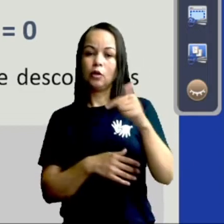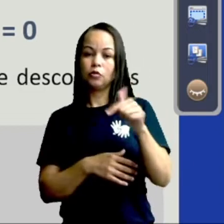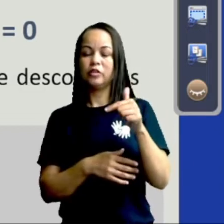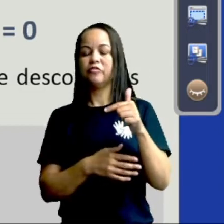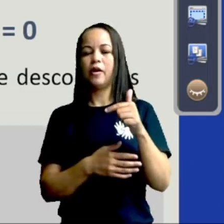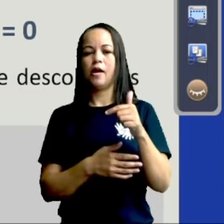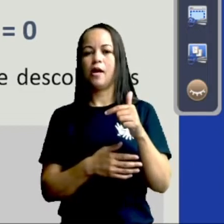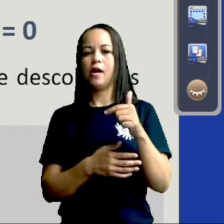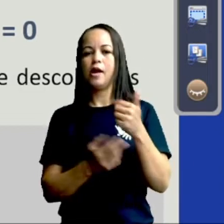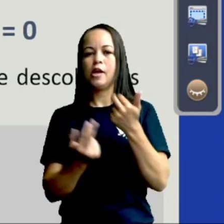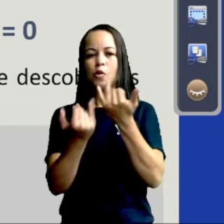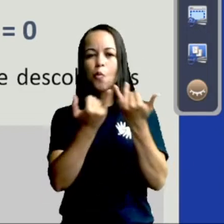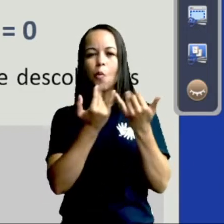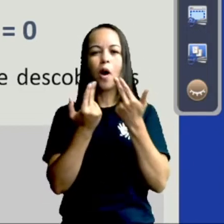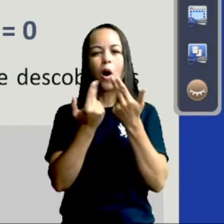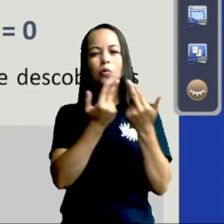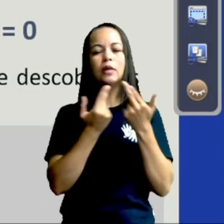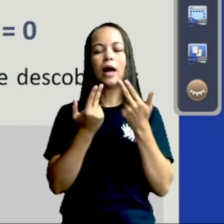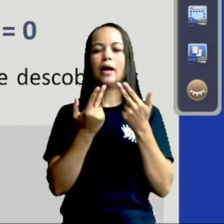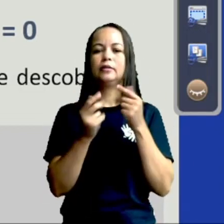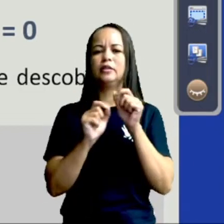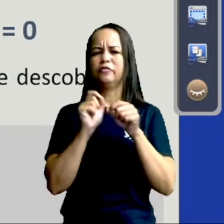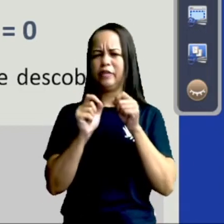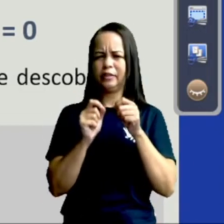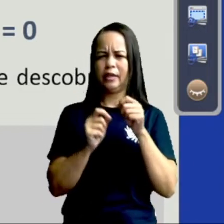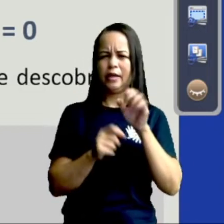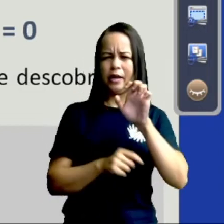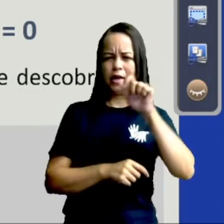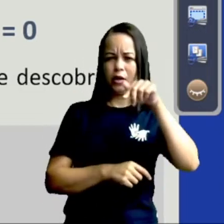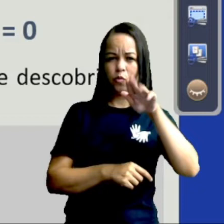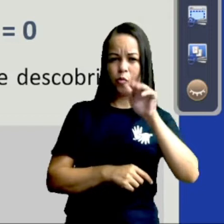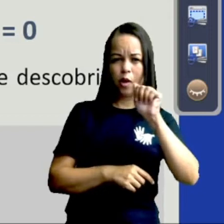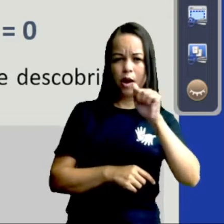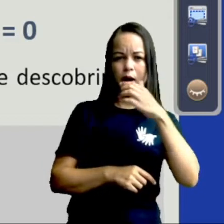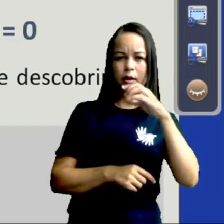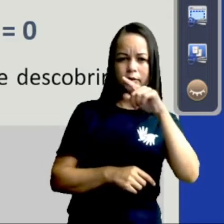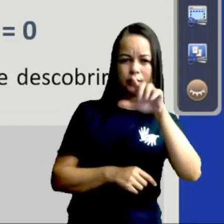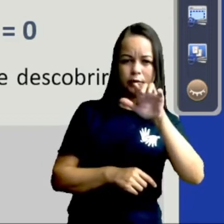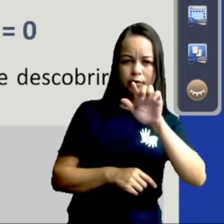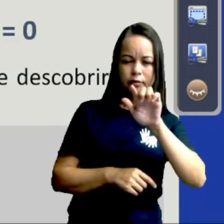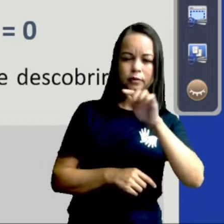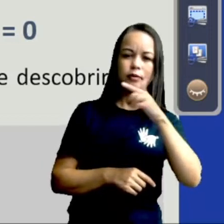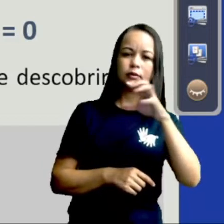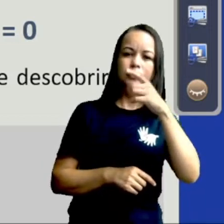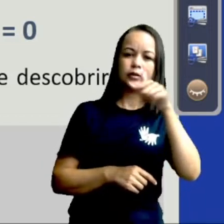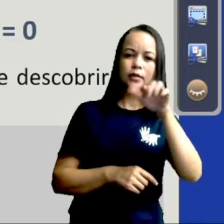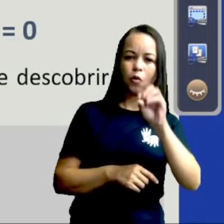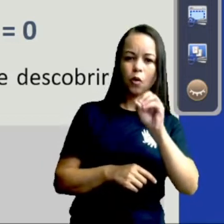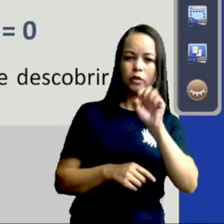equação? Não, vai ser simplesmente uma expressão algébrica. Então, para que a expressão algébrica